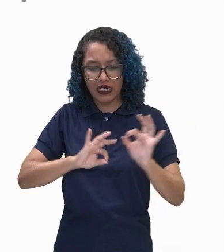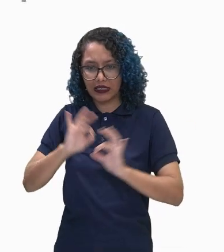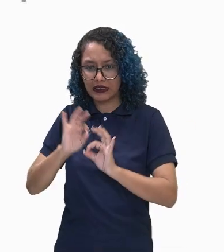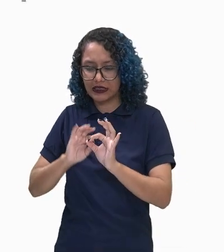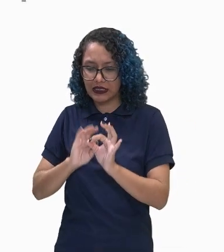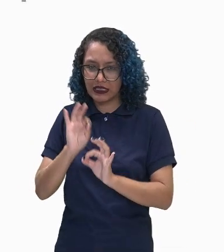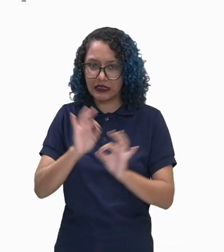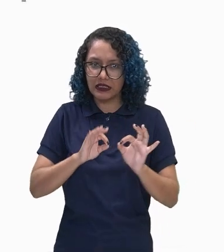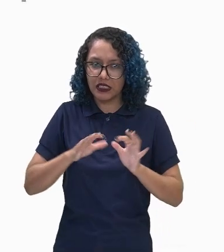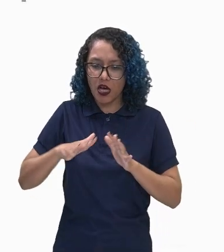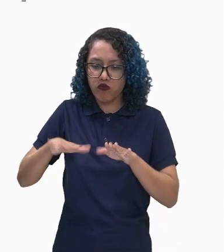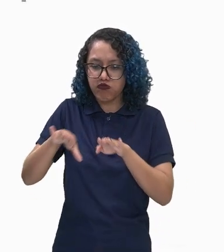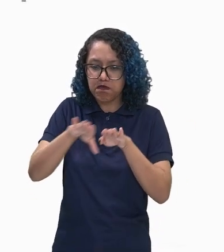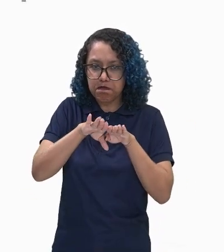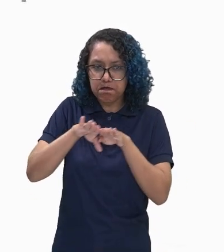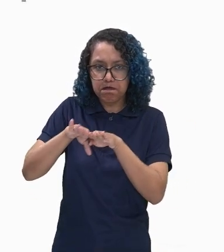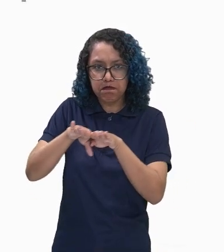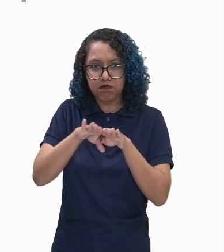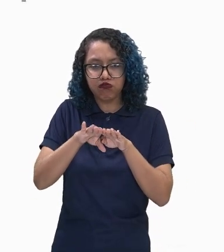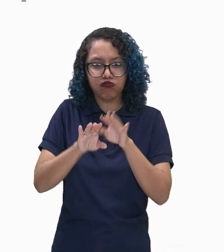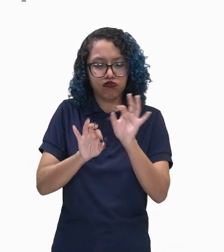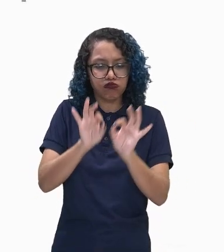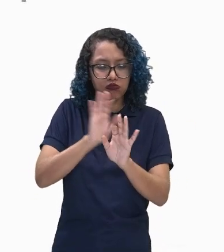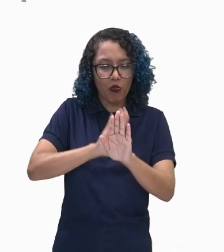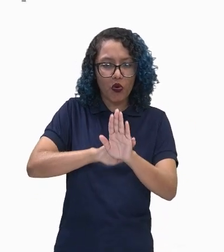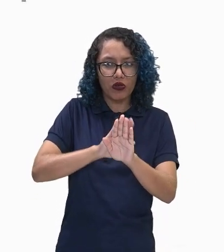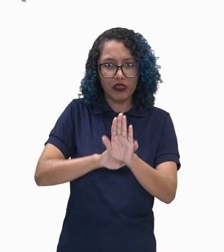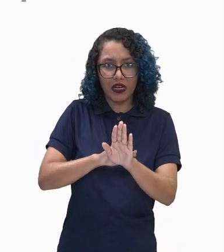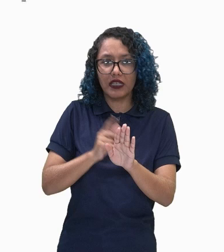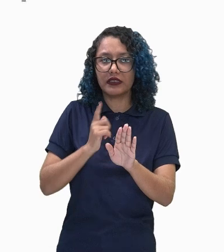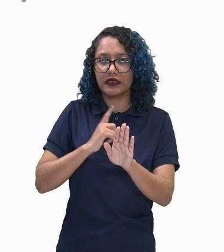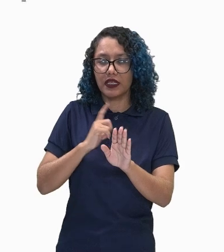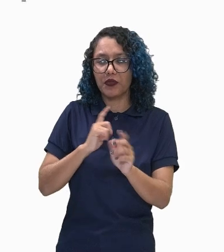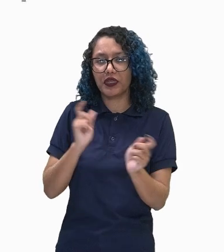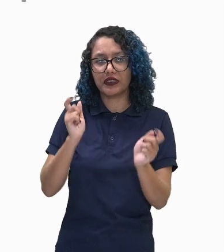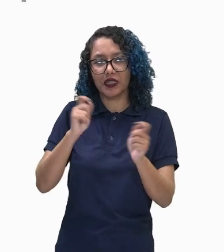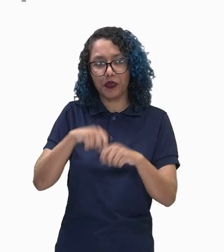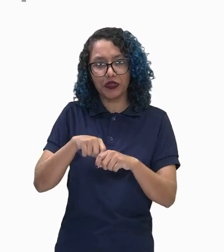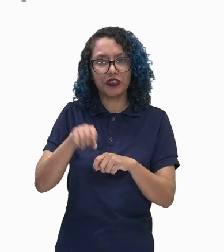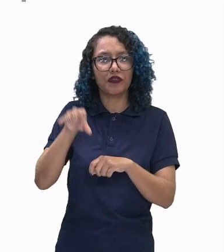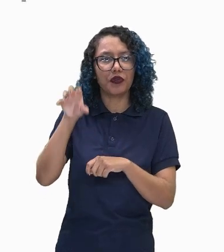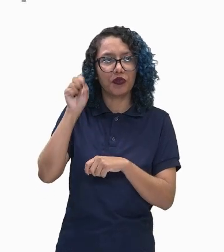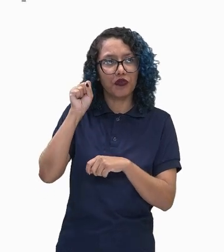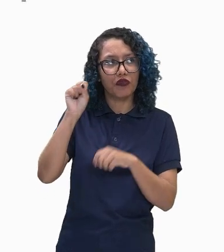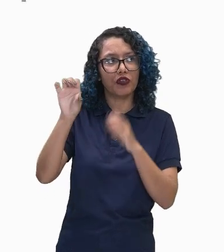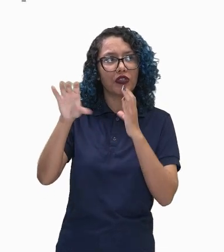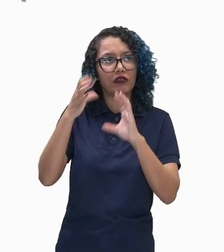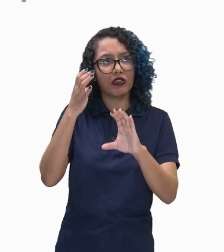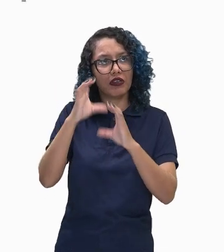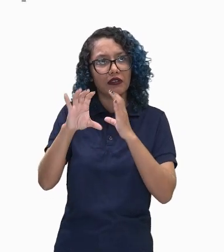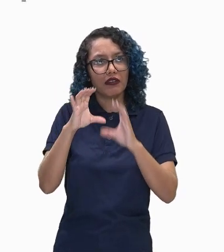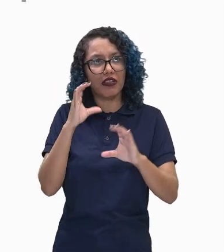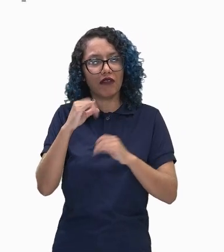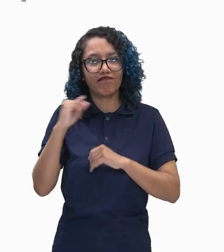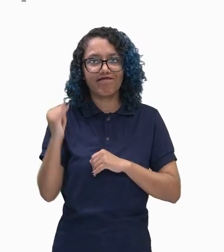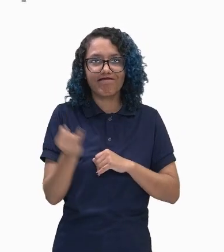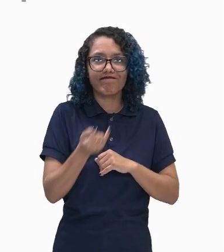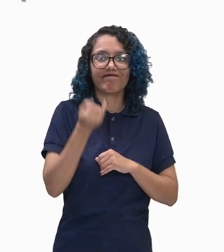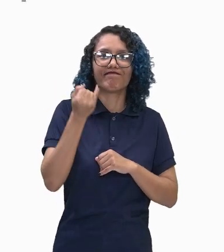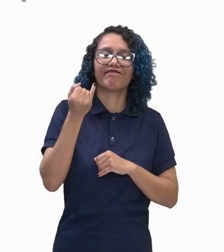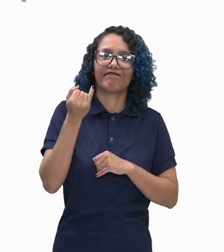de organização, para poder formar aquilo que você começa a cantar e a curtir na sua bolha